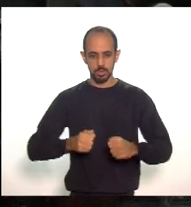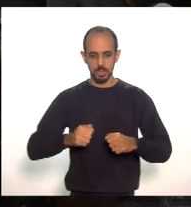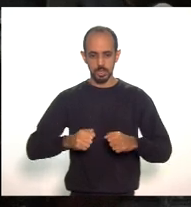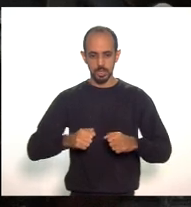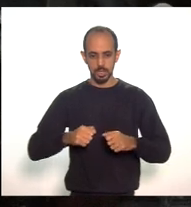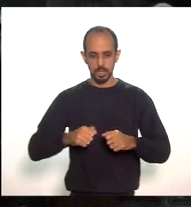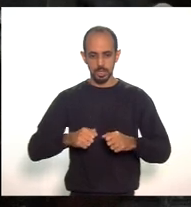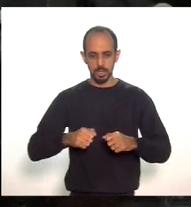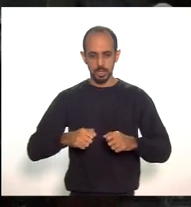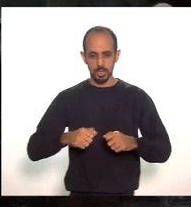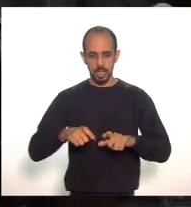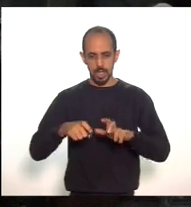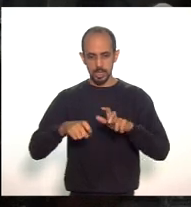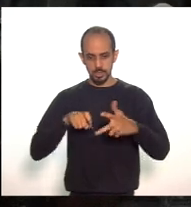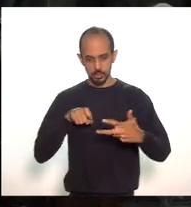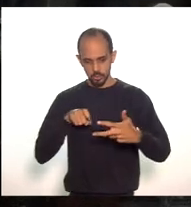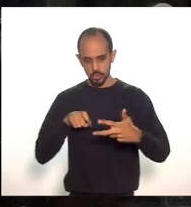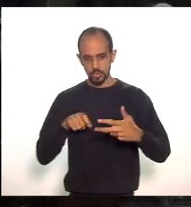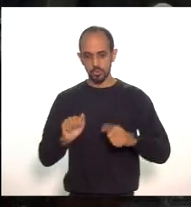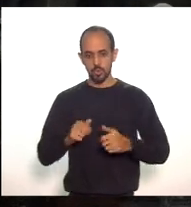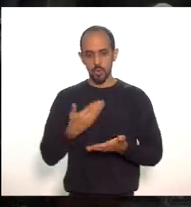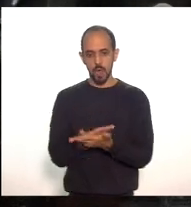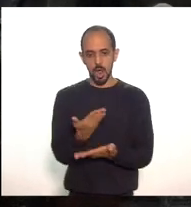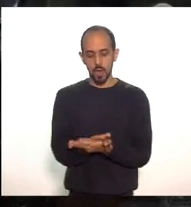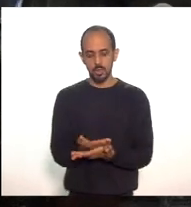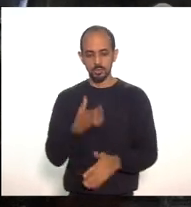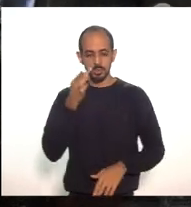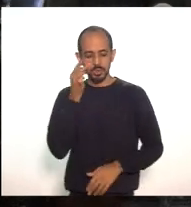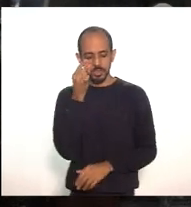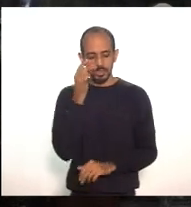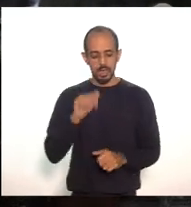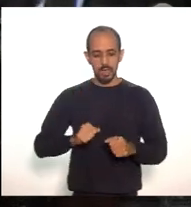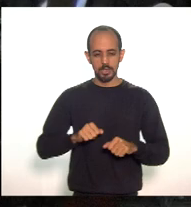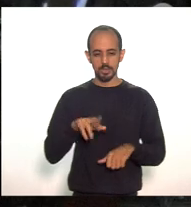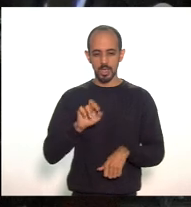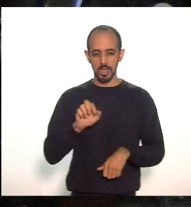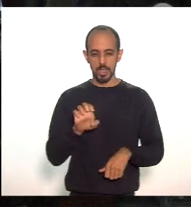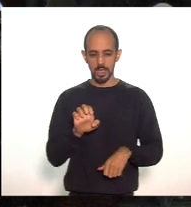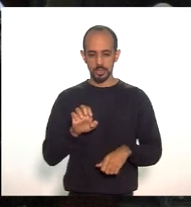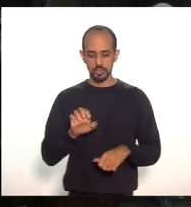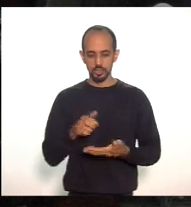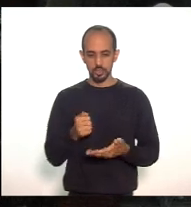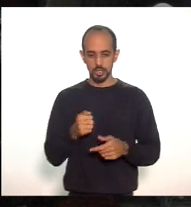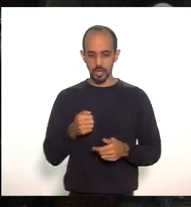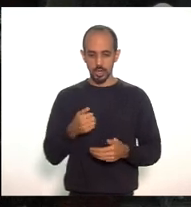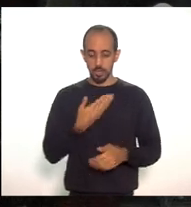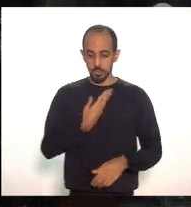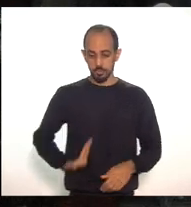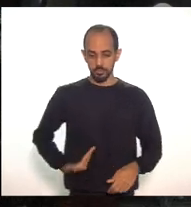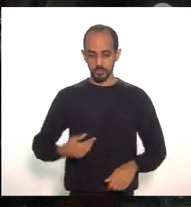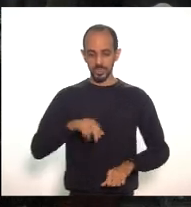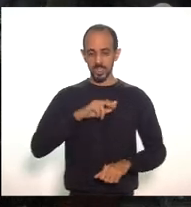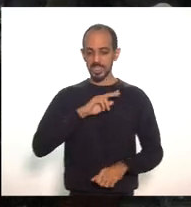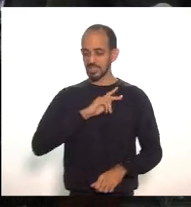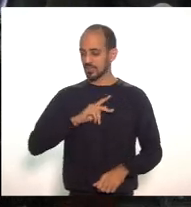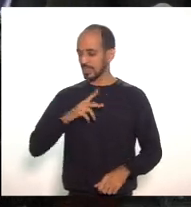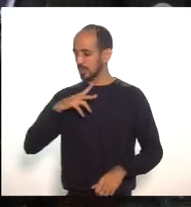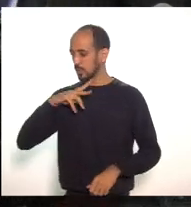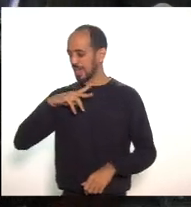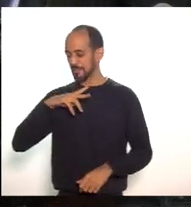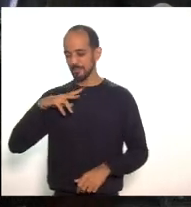de atividades educacionais com aulas presenciais tanto na rede pública quanto na e como atividade essencial durante a